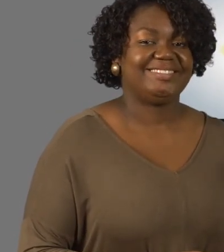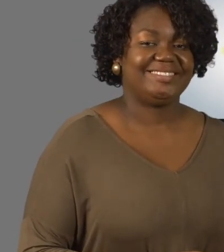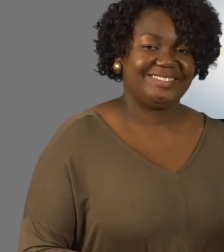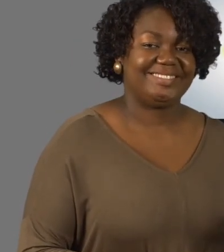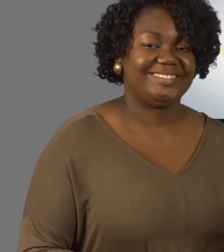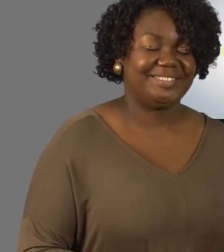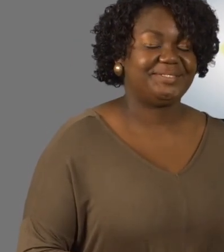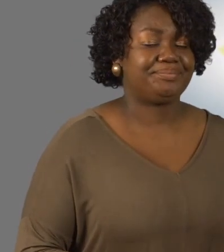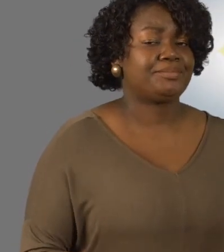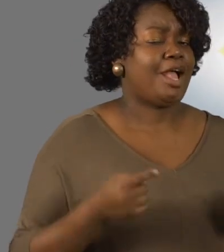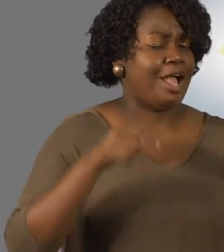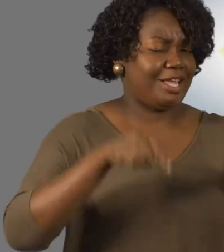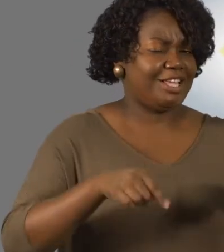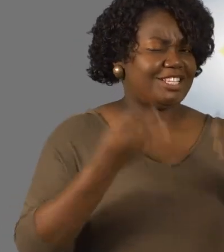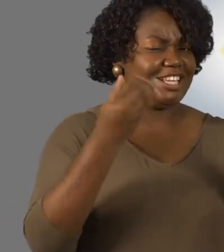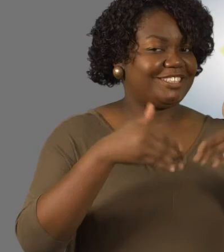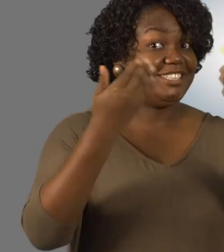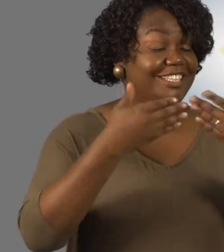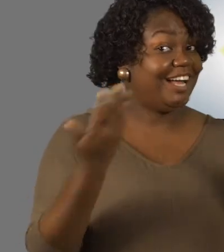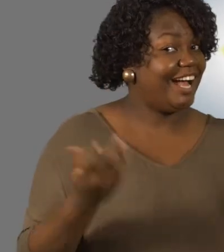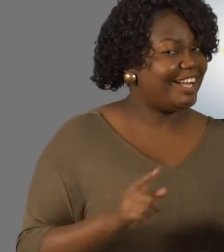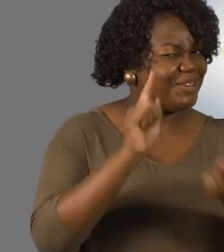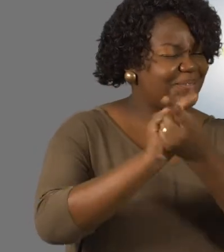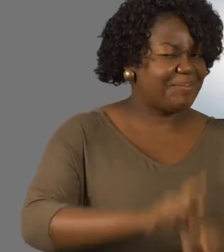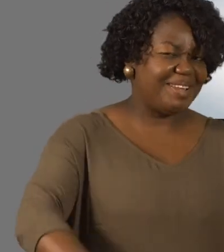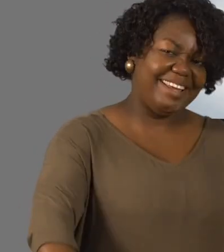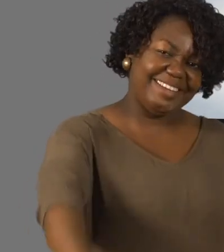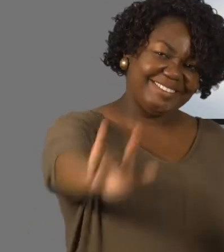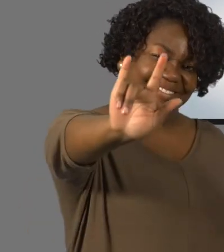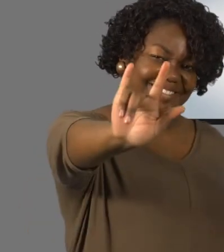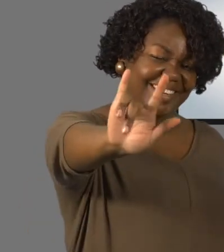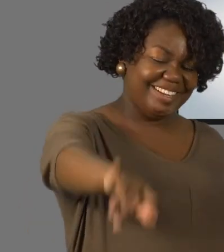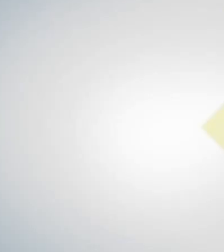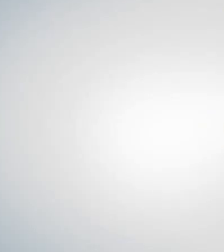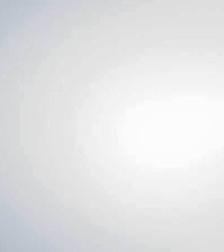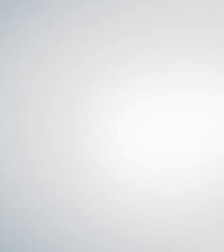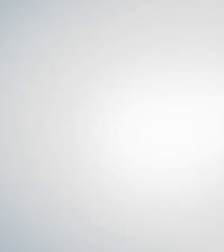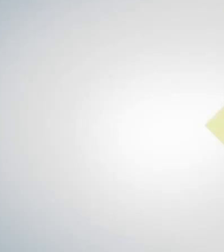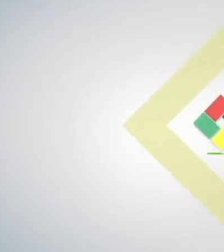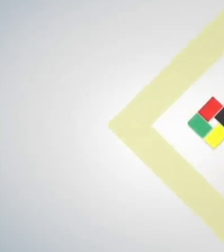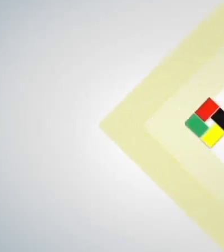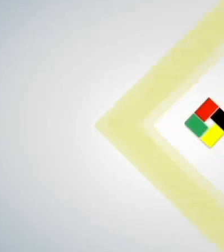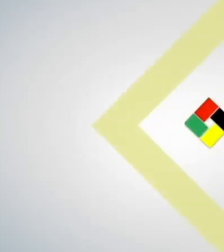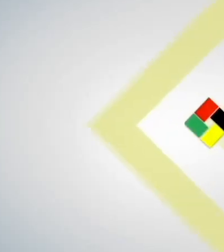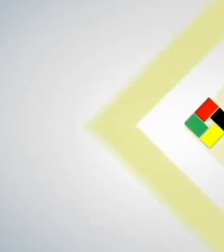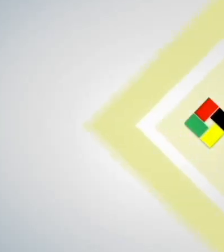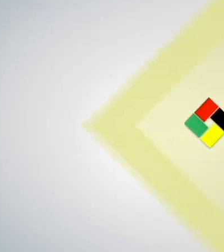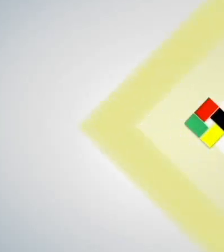as nossas publicações. Até daqui a sete dias. Tchau. Tchau. Tchau. Tchau. Tchau.